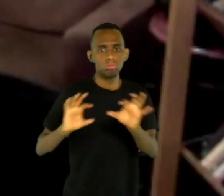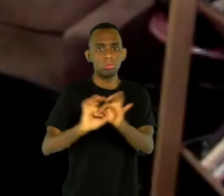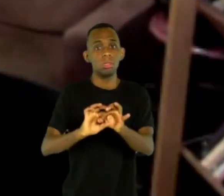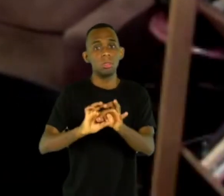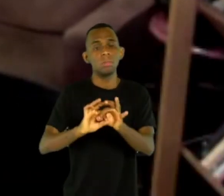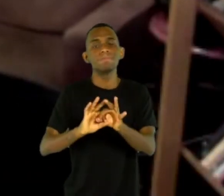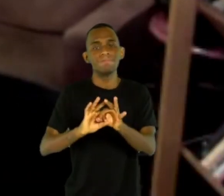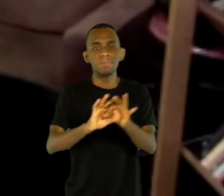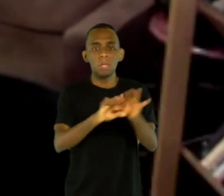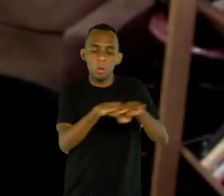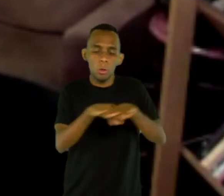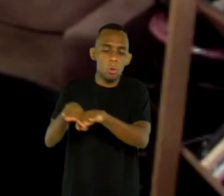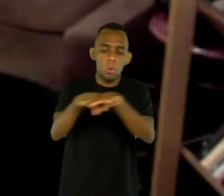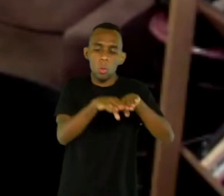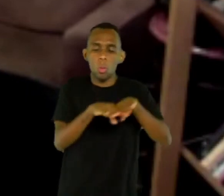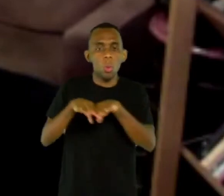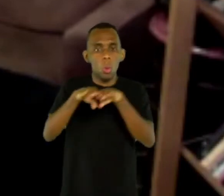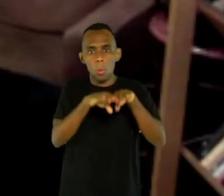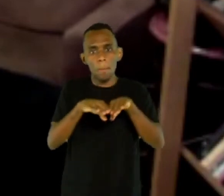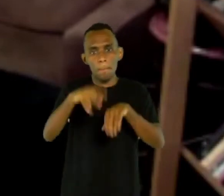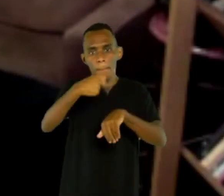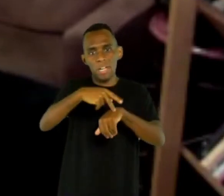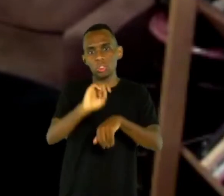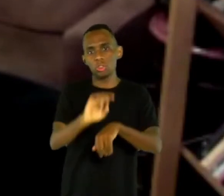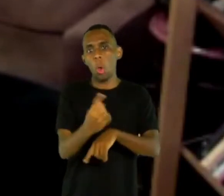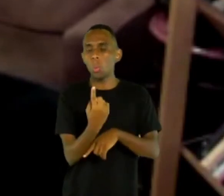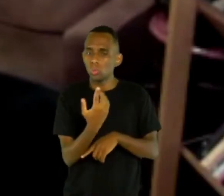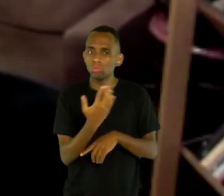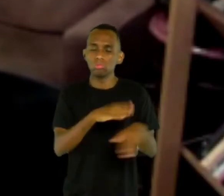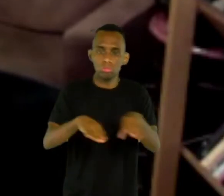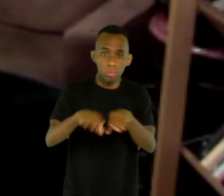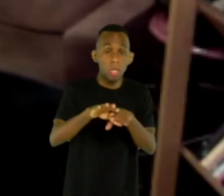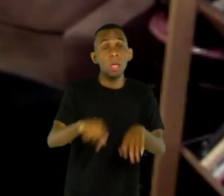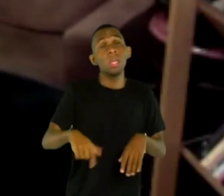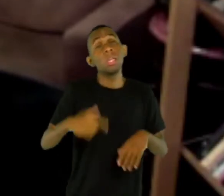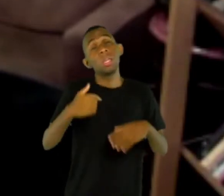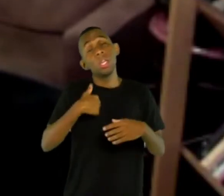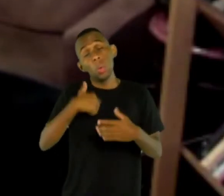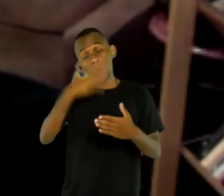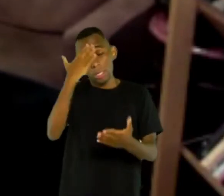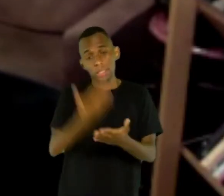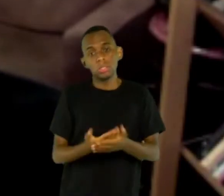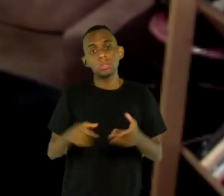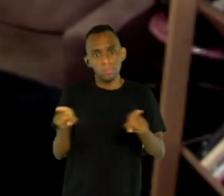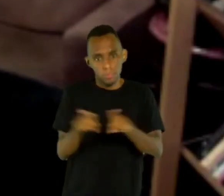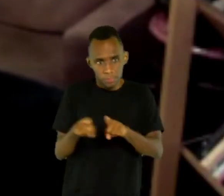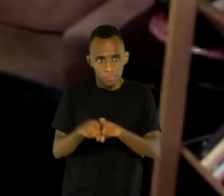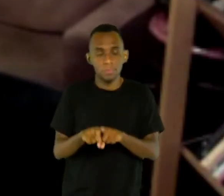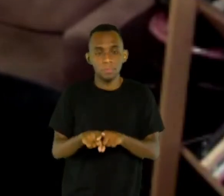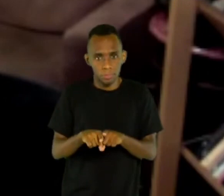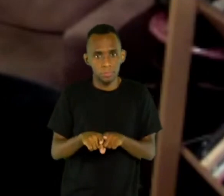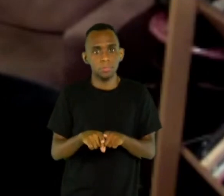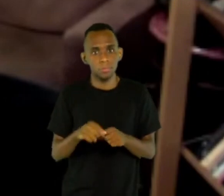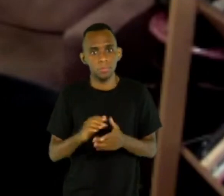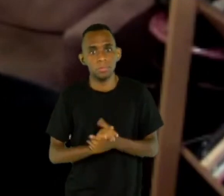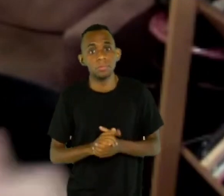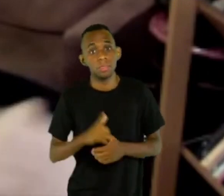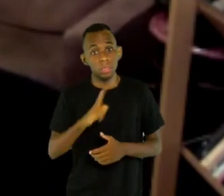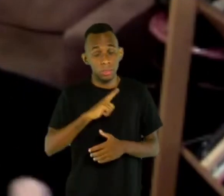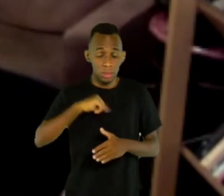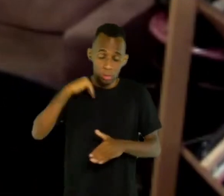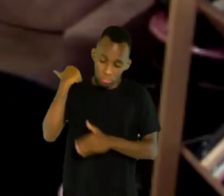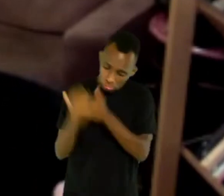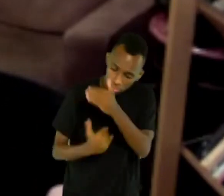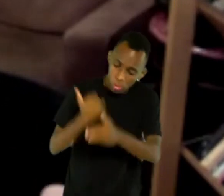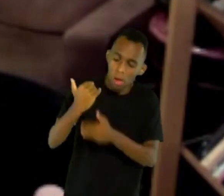só. E eu vejo isso com muita esperança. E aqui eu acho que tem avanços muito concretos que